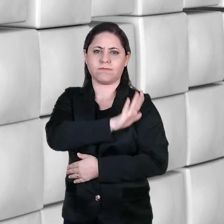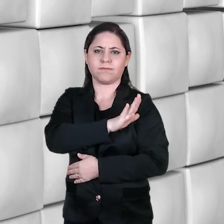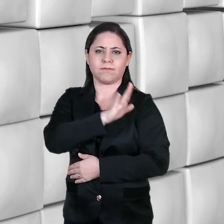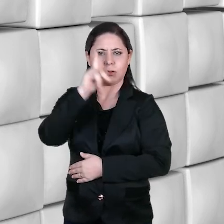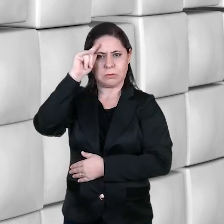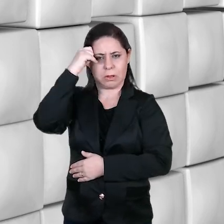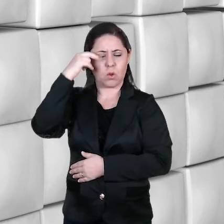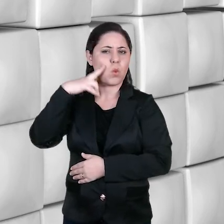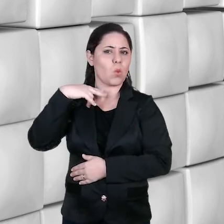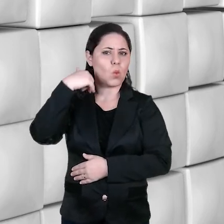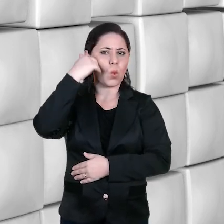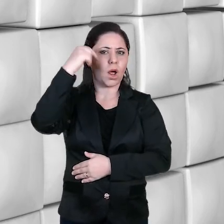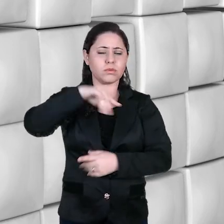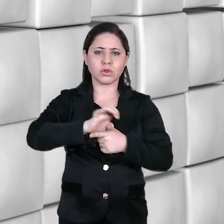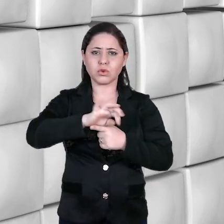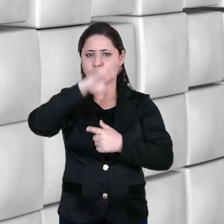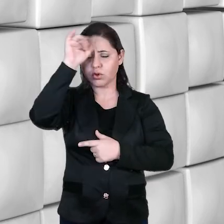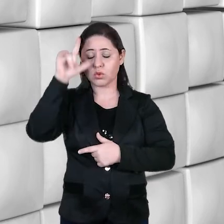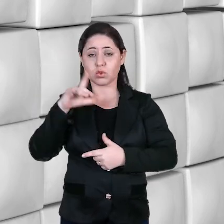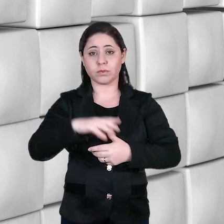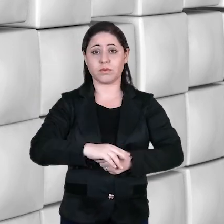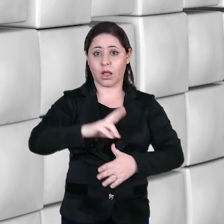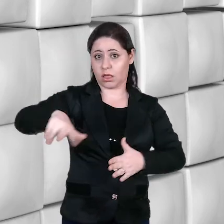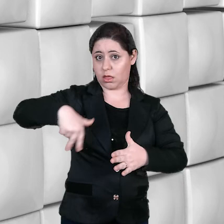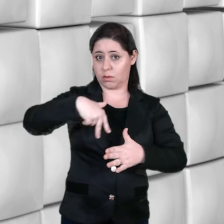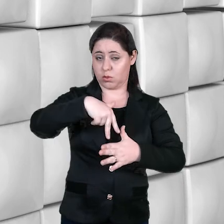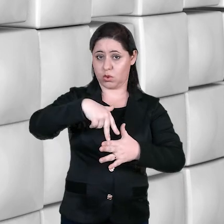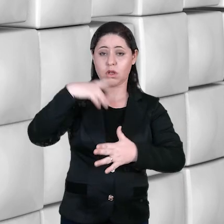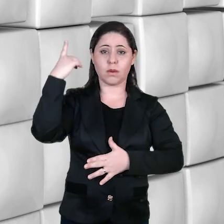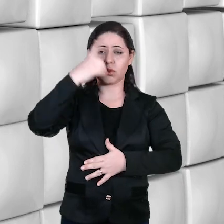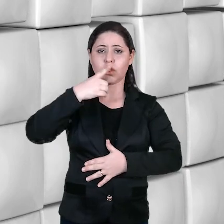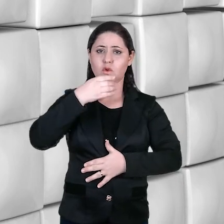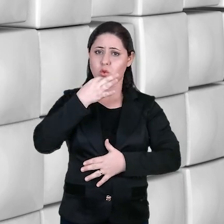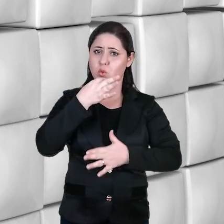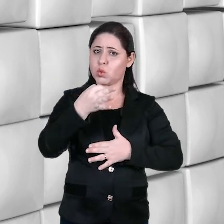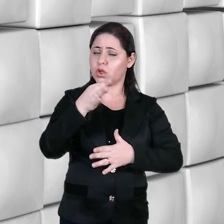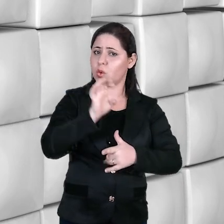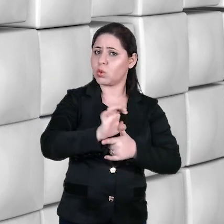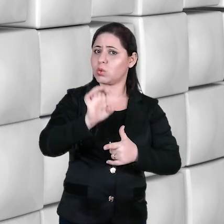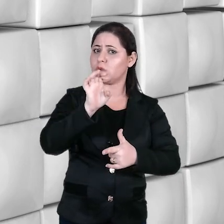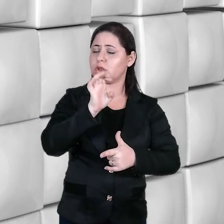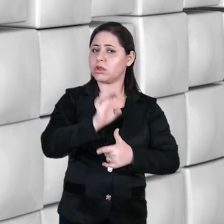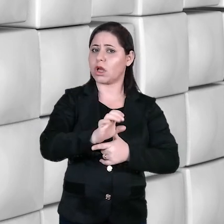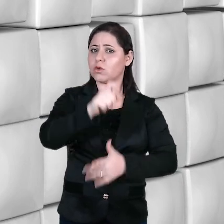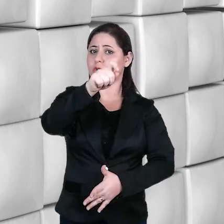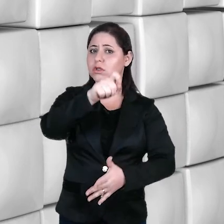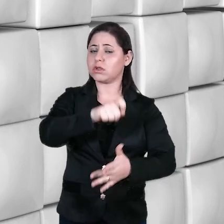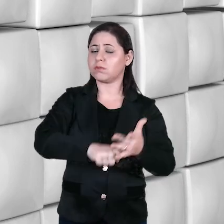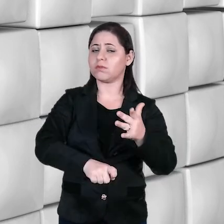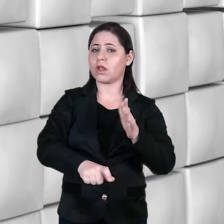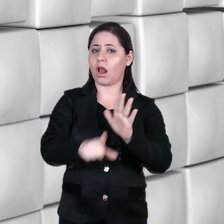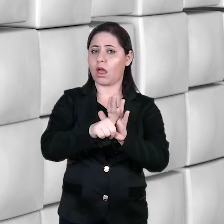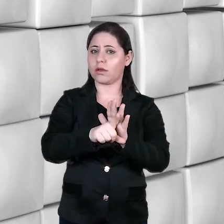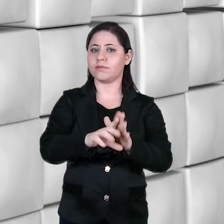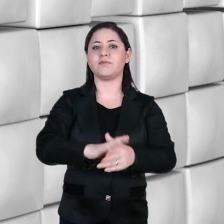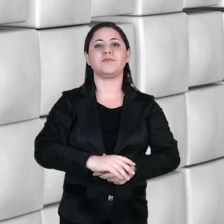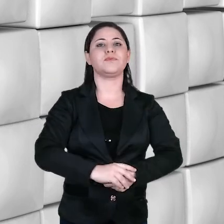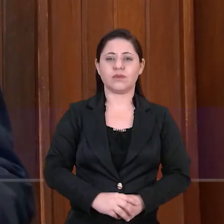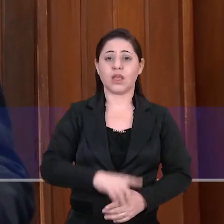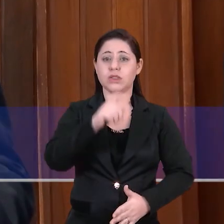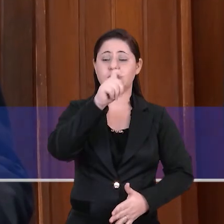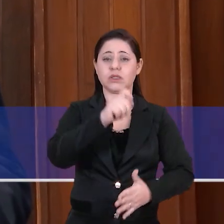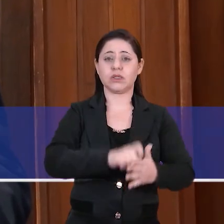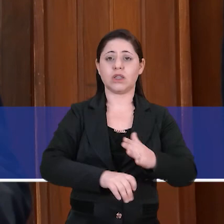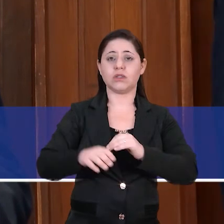de racismo em Mato Grosso do Sul. Na tribuna, o parlamentar disse que agora vai sugerir ao Estado a regulamentação dessa